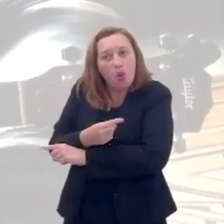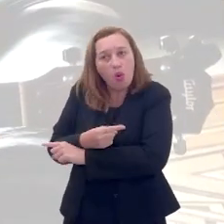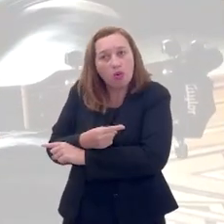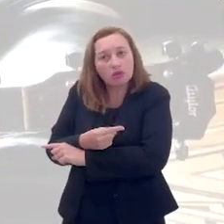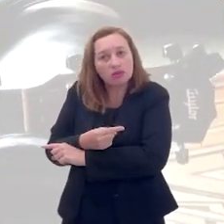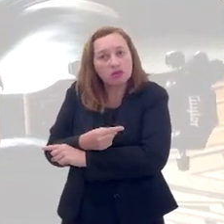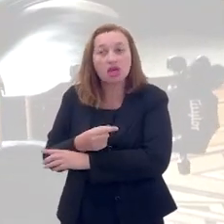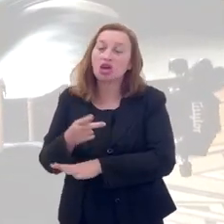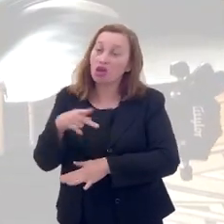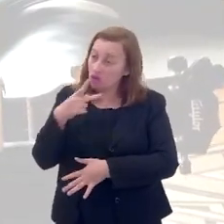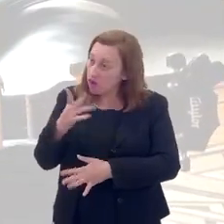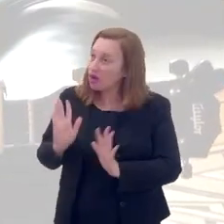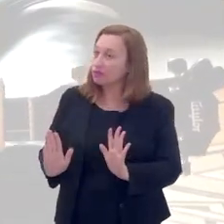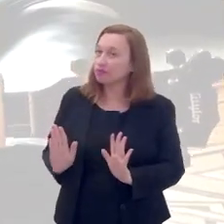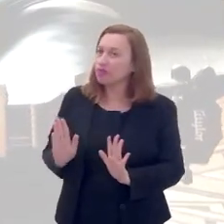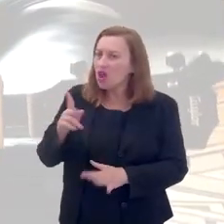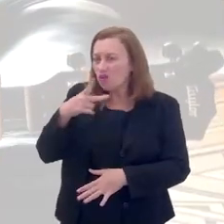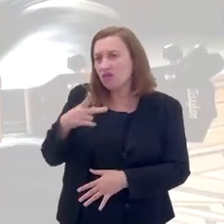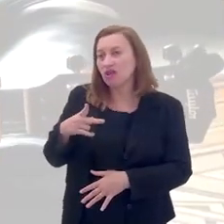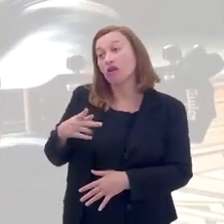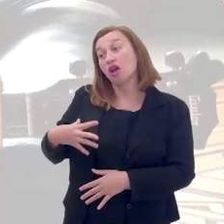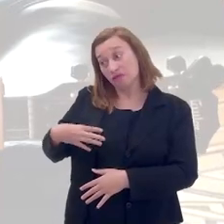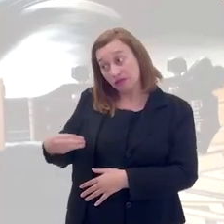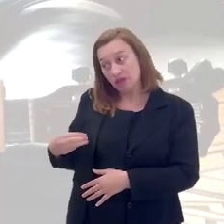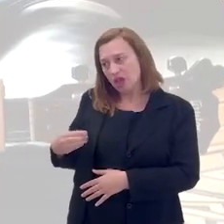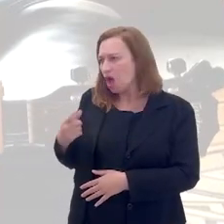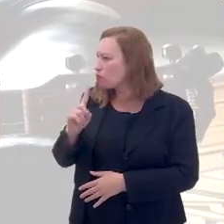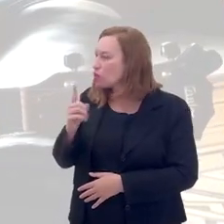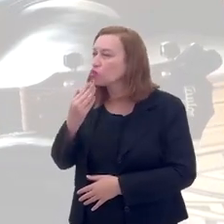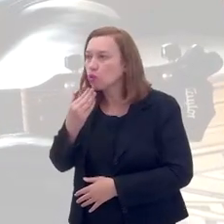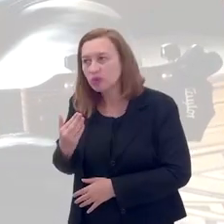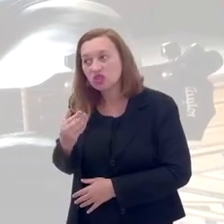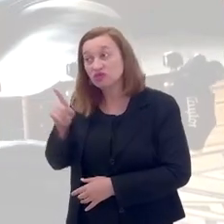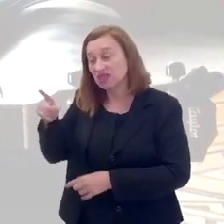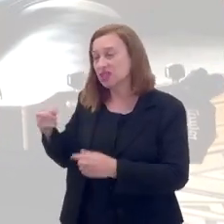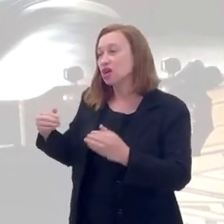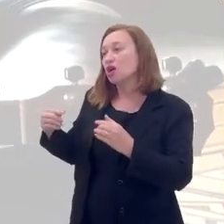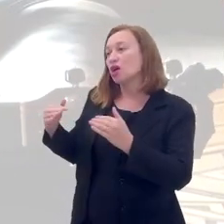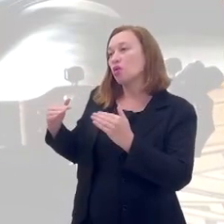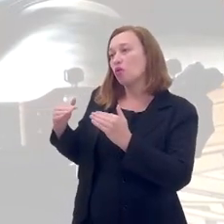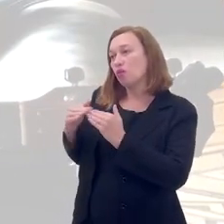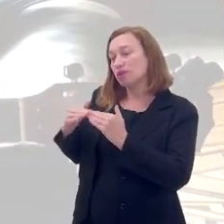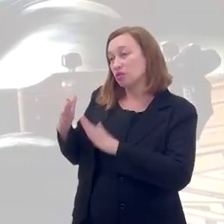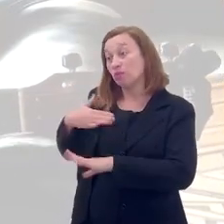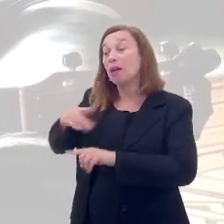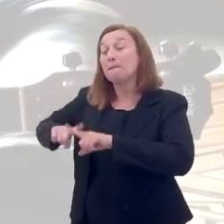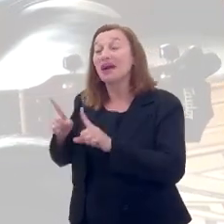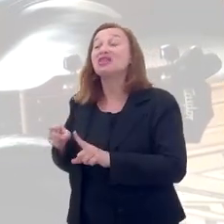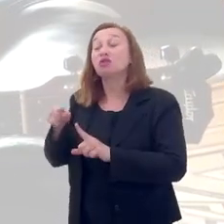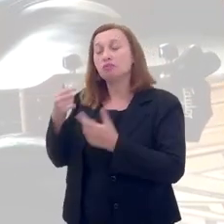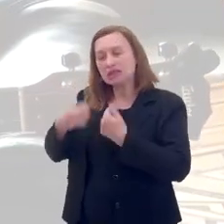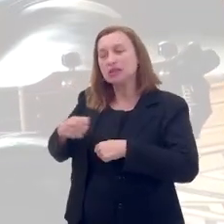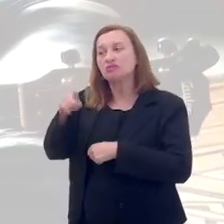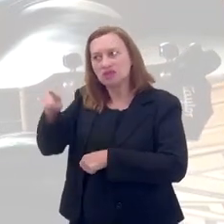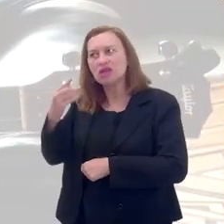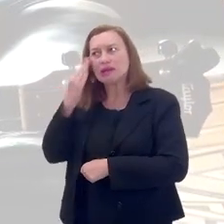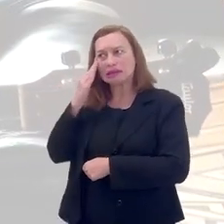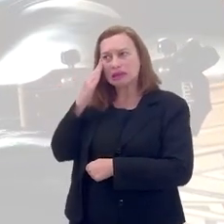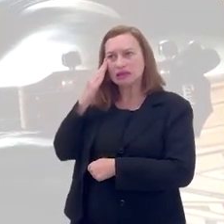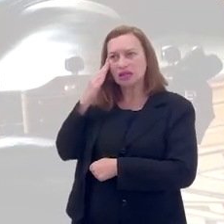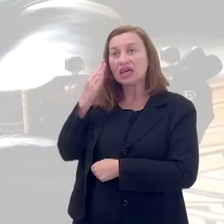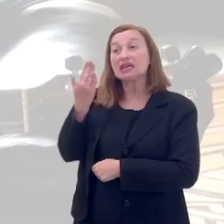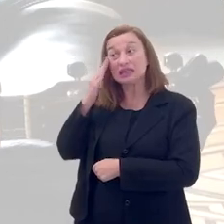acontecer eu preciso dizer mas eu e eu falo isso para ela filha eu não estou pedindo agora que você Concorde comigo mas eu preciso que você entenda